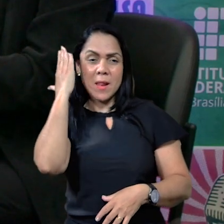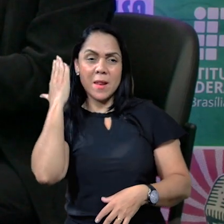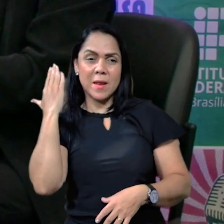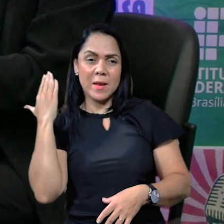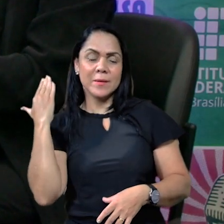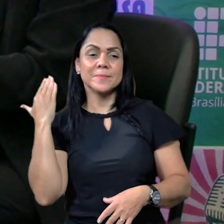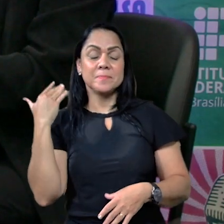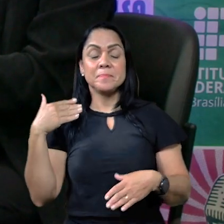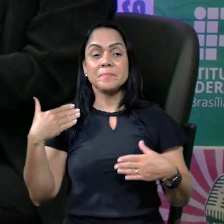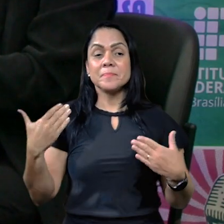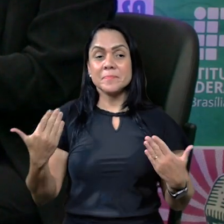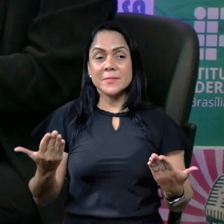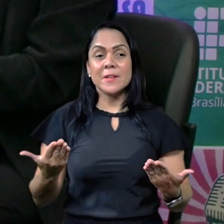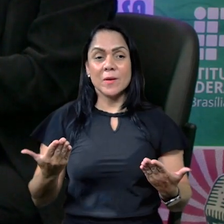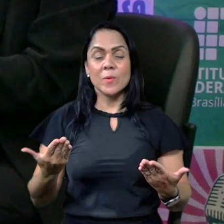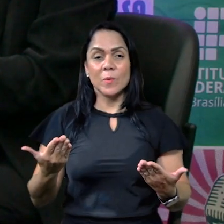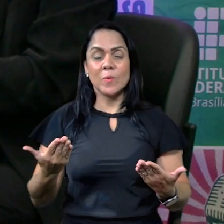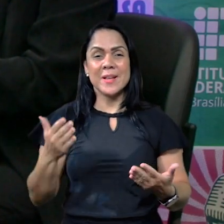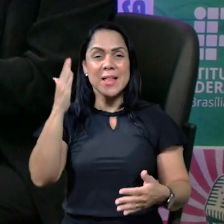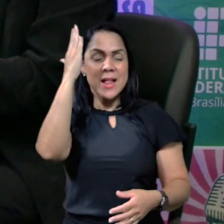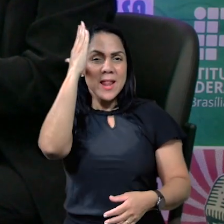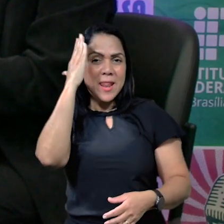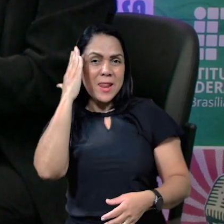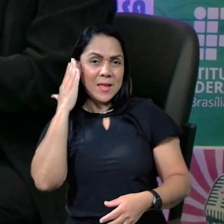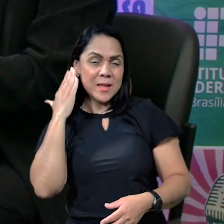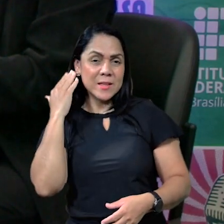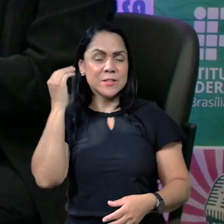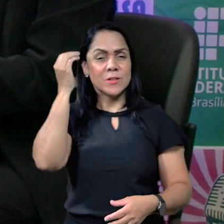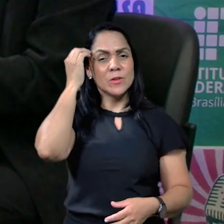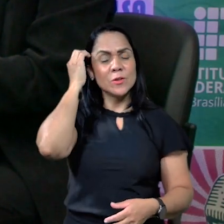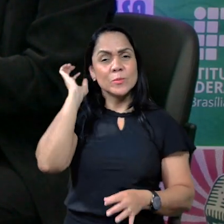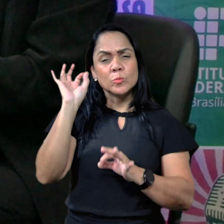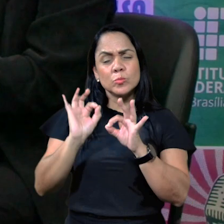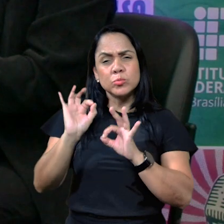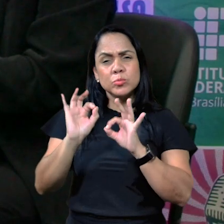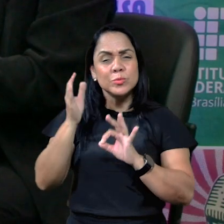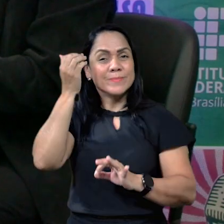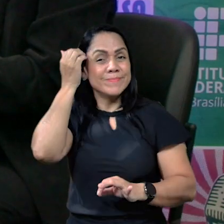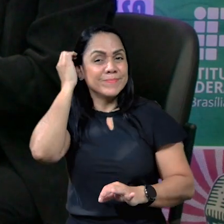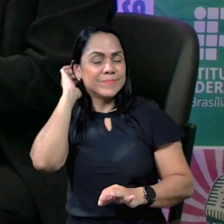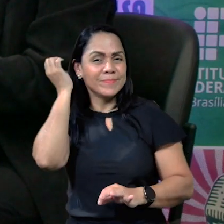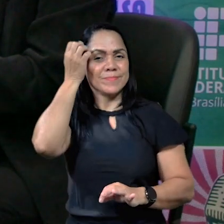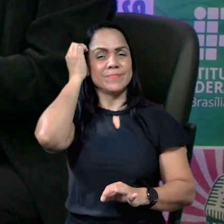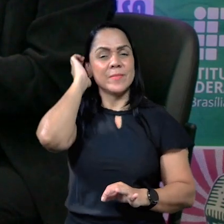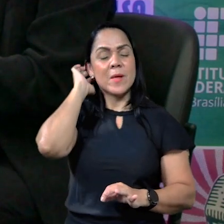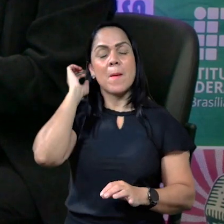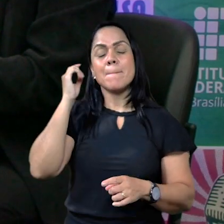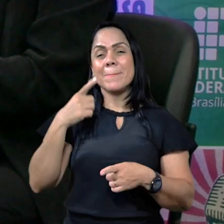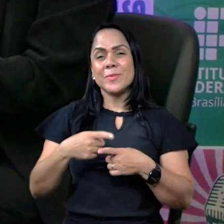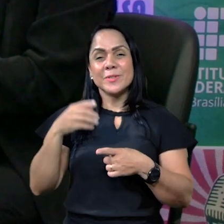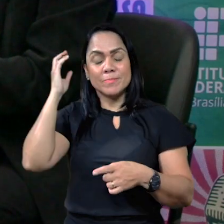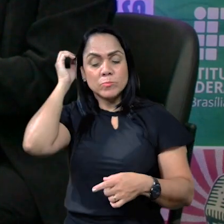né, então, por ser alisado, eu tinha que ficar toda hora uhum. tirando, assim, do meu rosto, porque caía